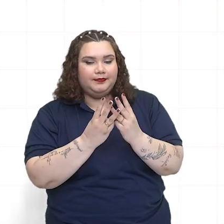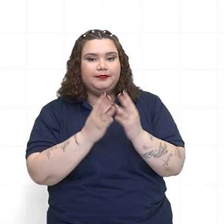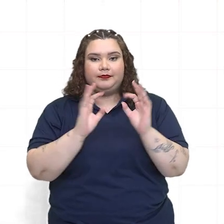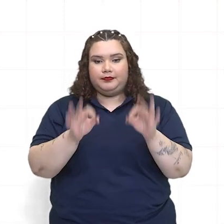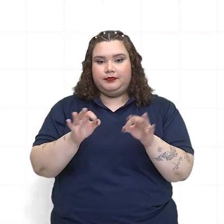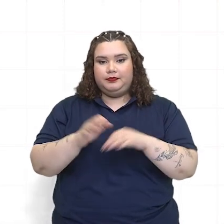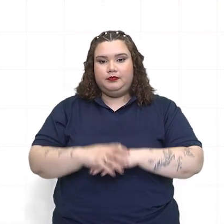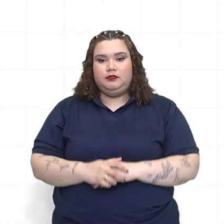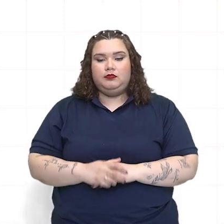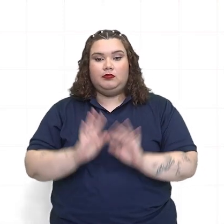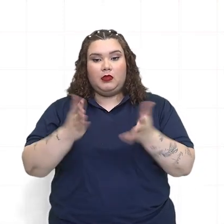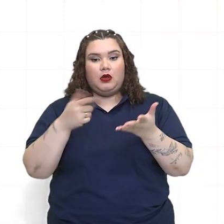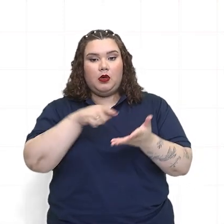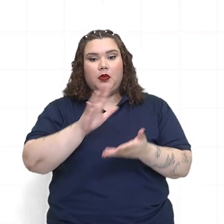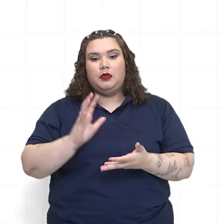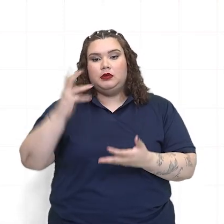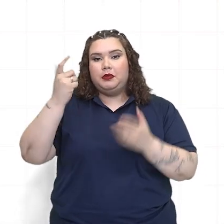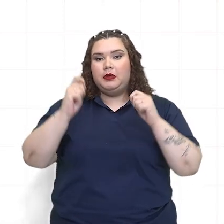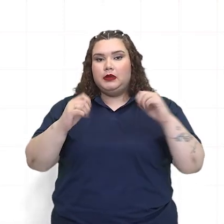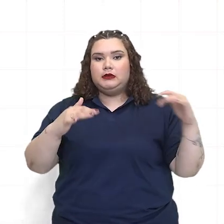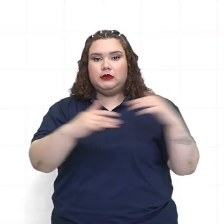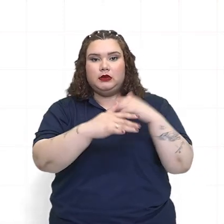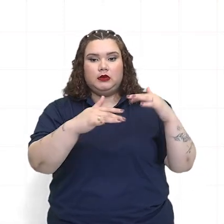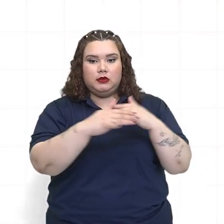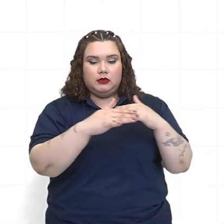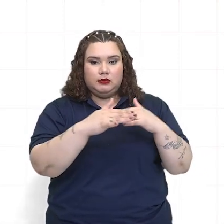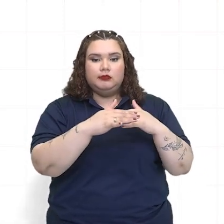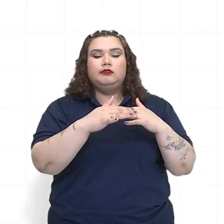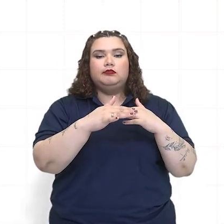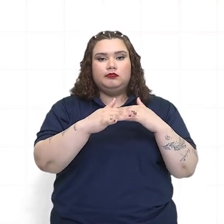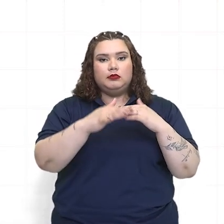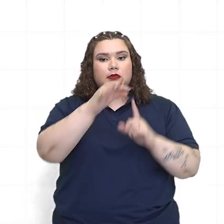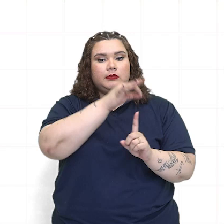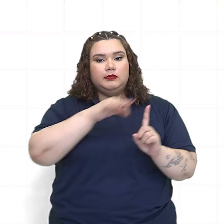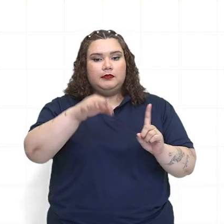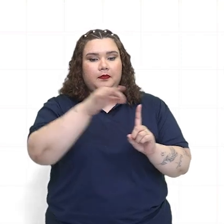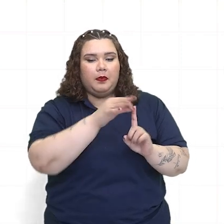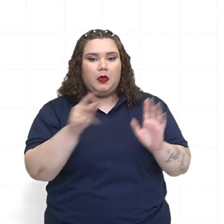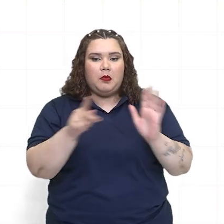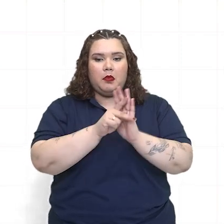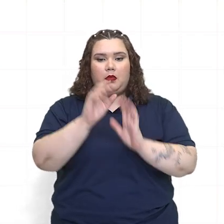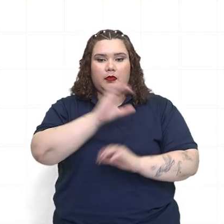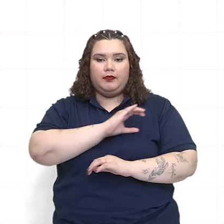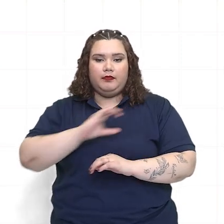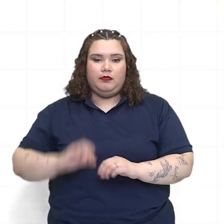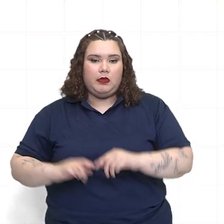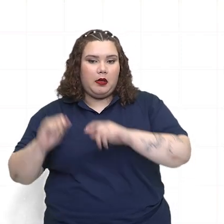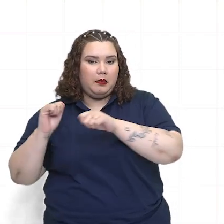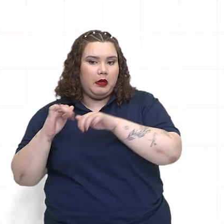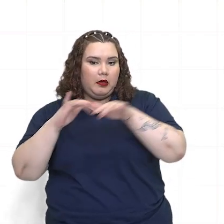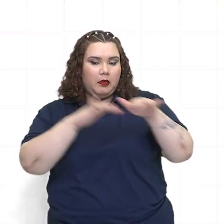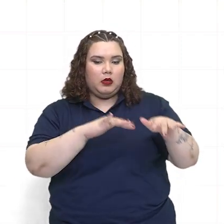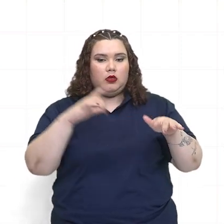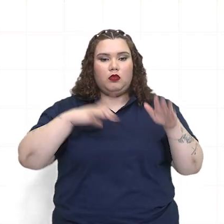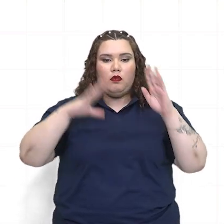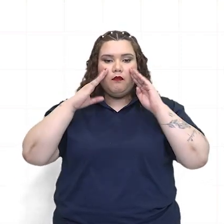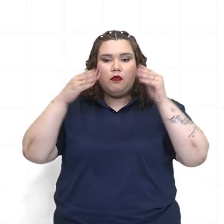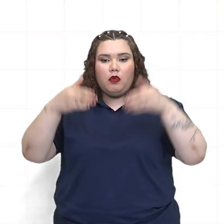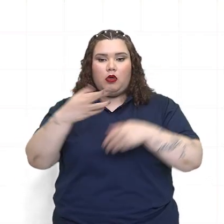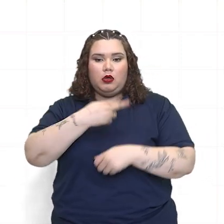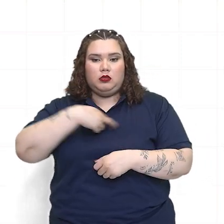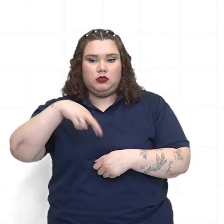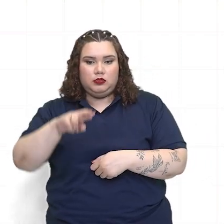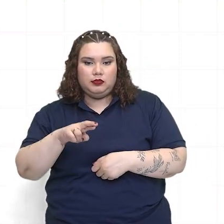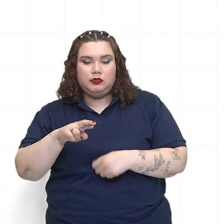reconquistar Jerusalém. Esta já era considerada uma cidade santa para o cristianismo. As expedições tinham